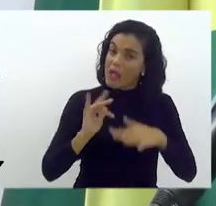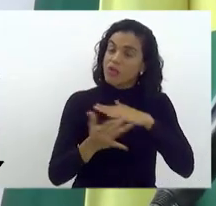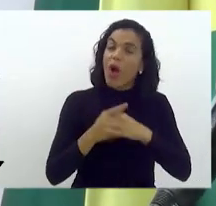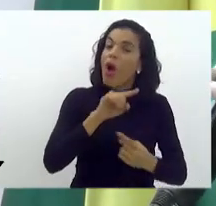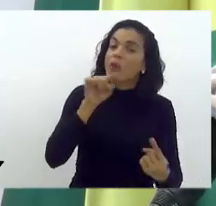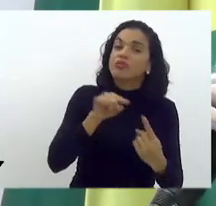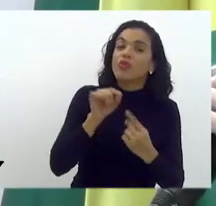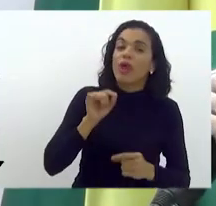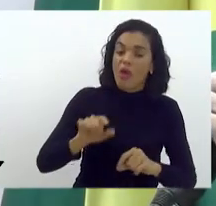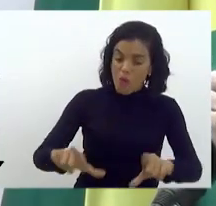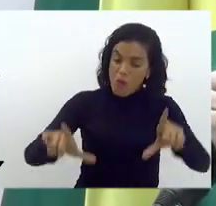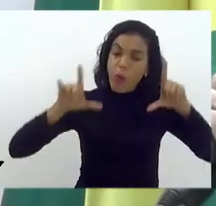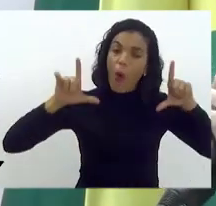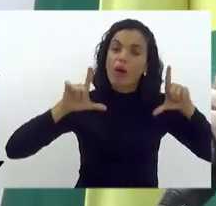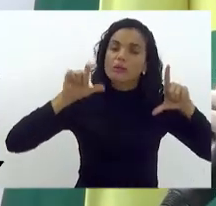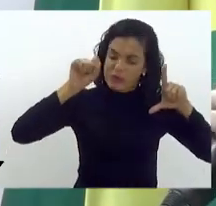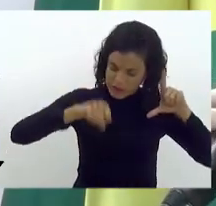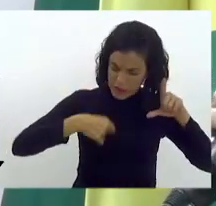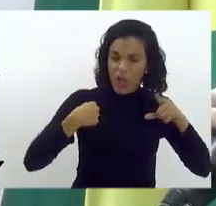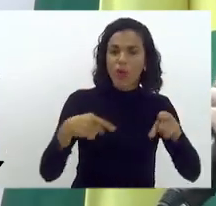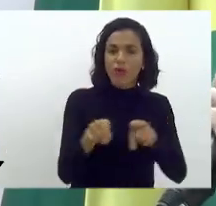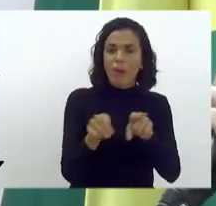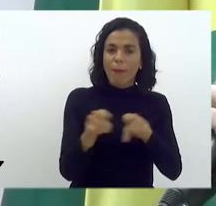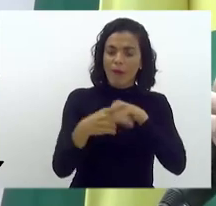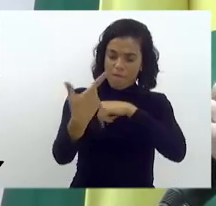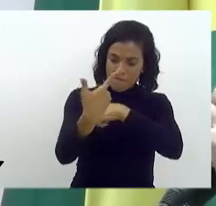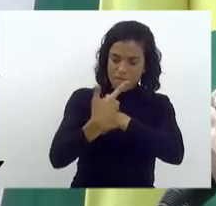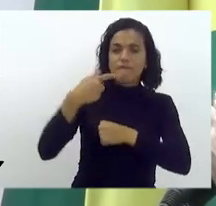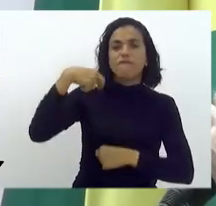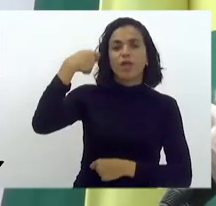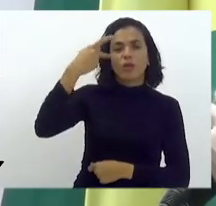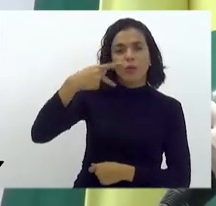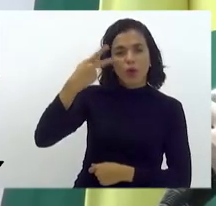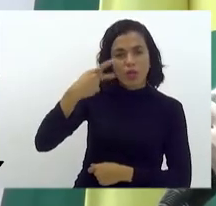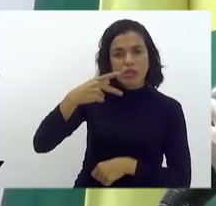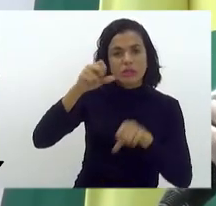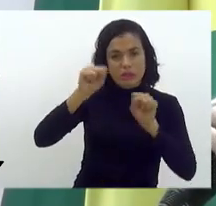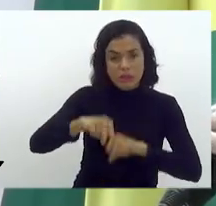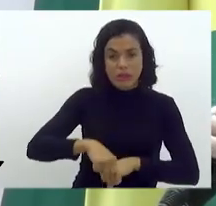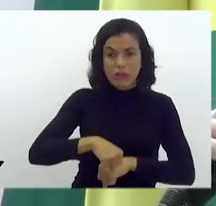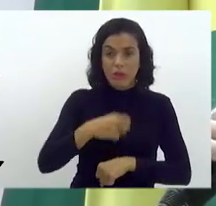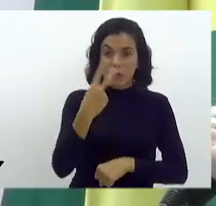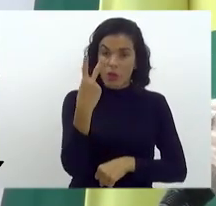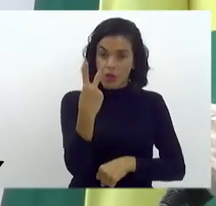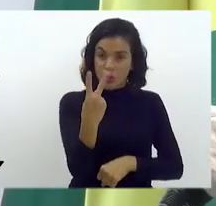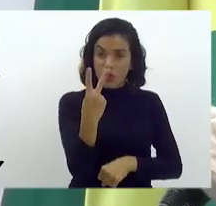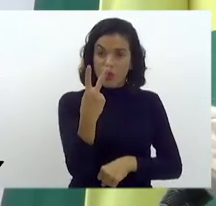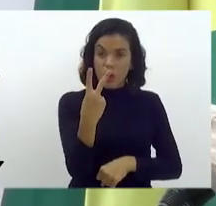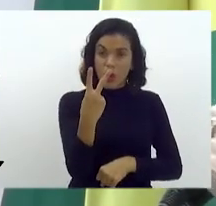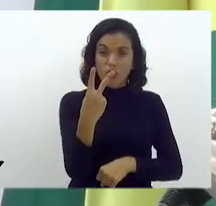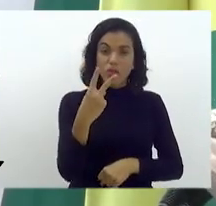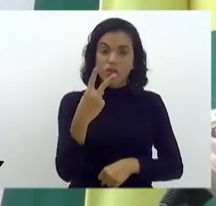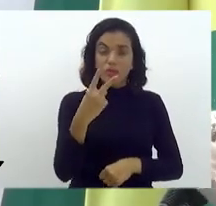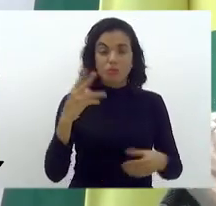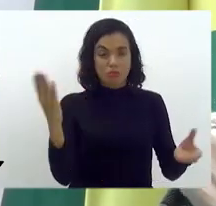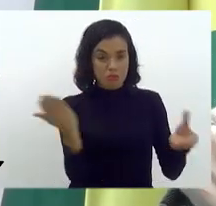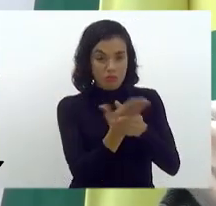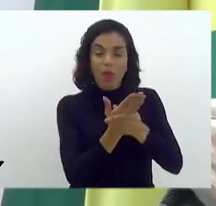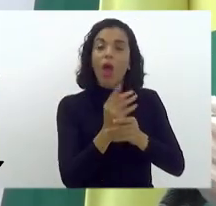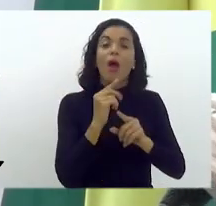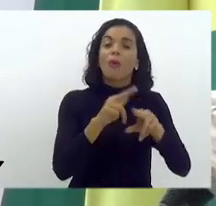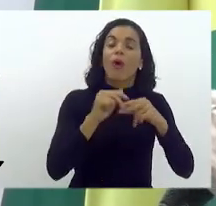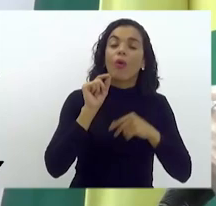eu me exponho eu faço vídeo de política os meus dois processos são contra mulheres de